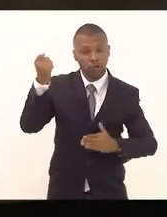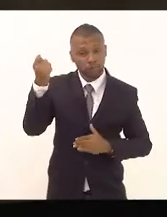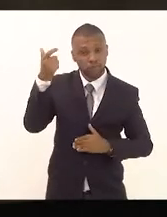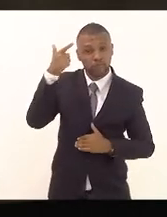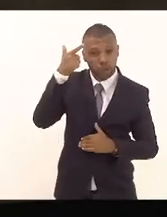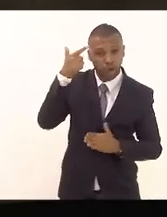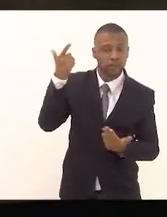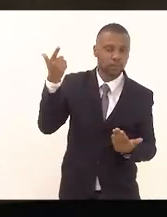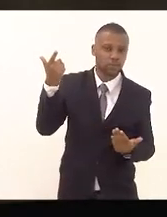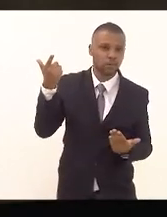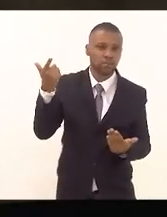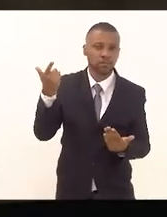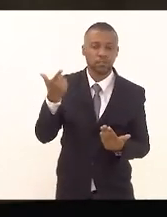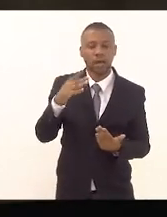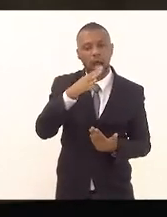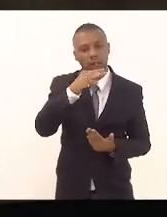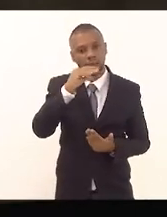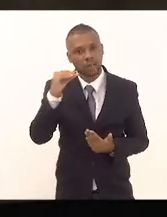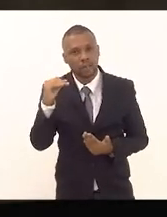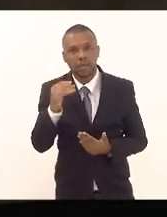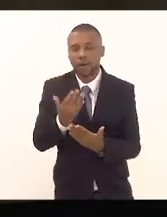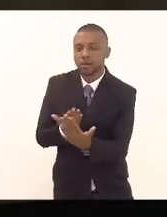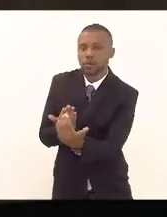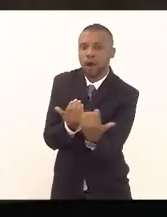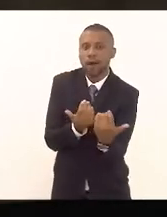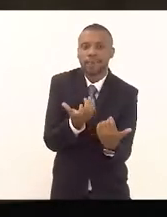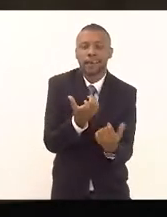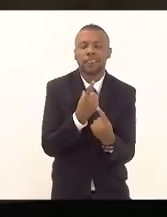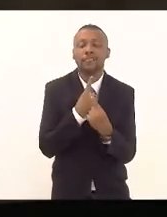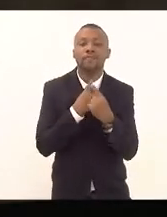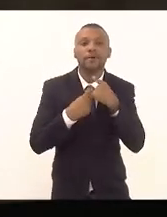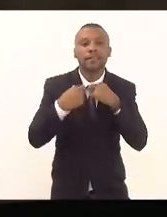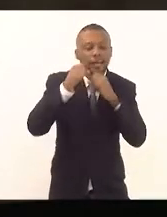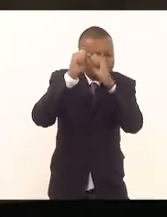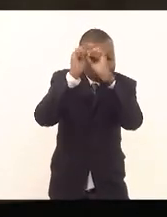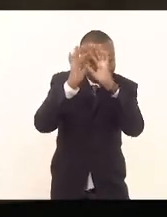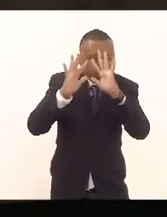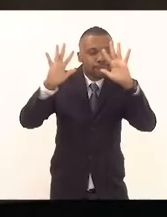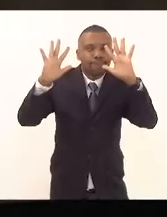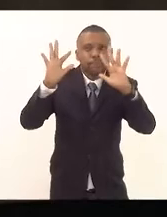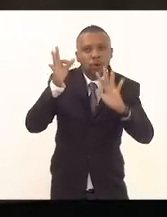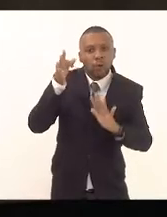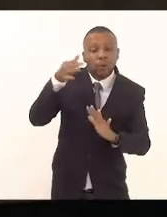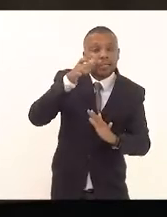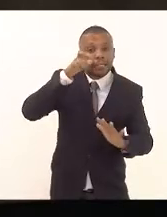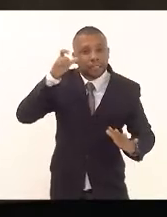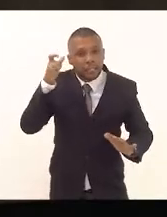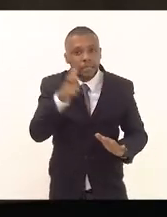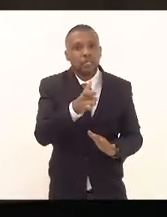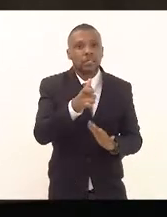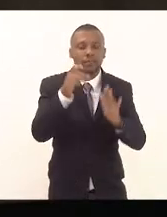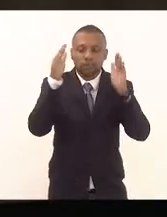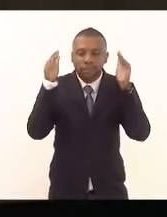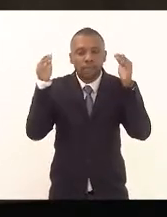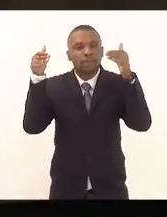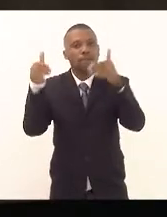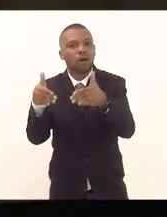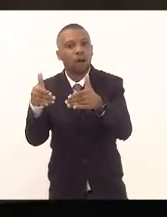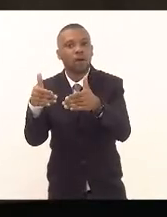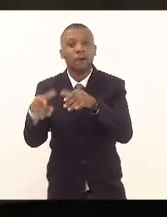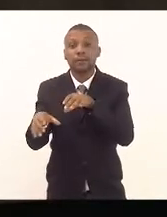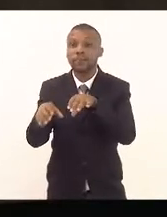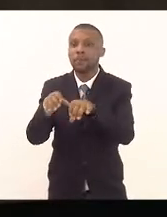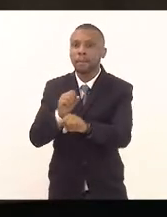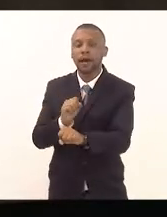jovens que desejosos e com, enfim, interesse, com inclinação para se formar